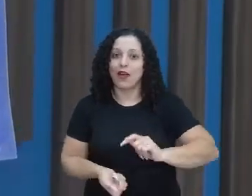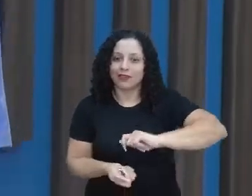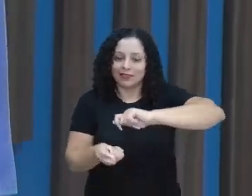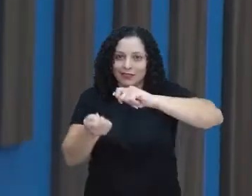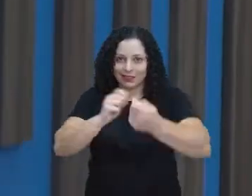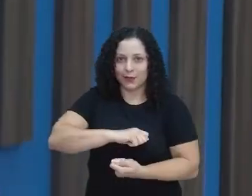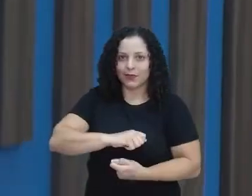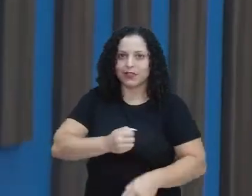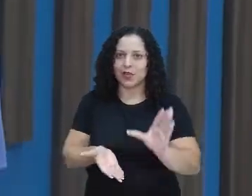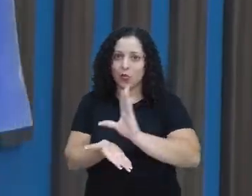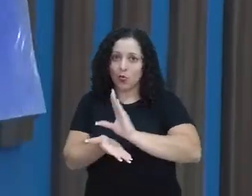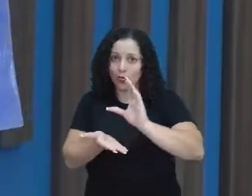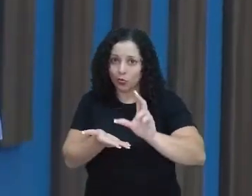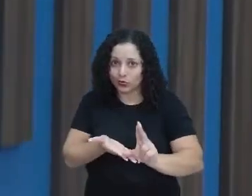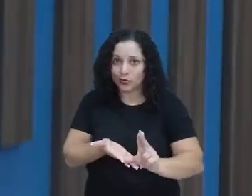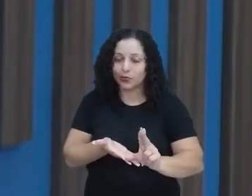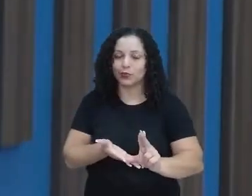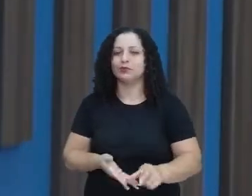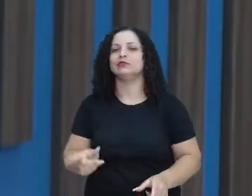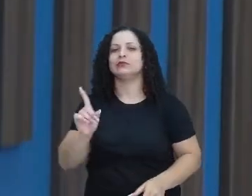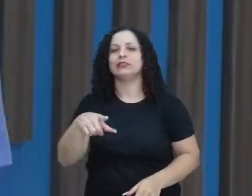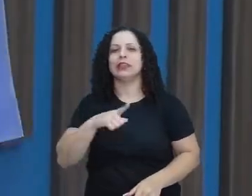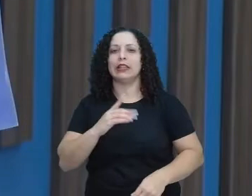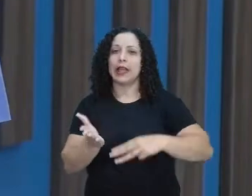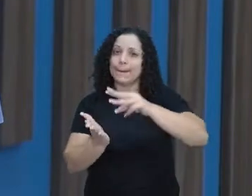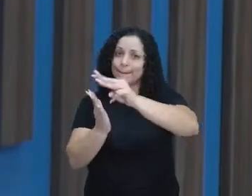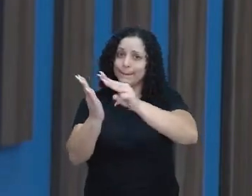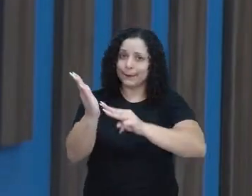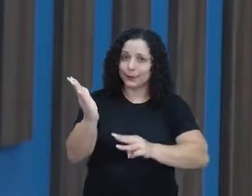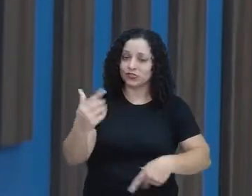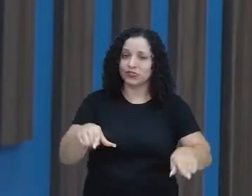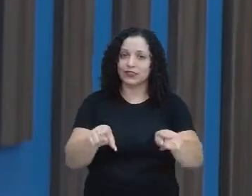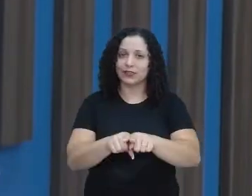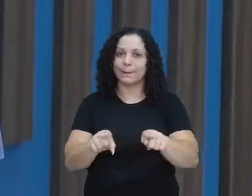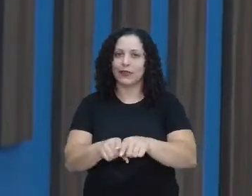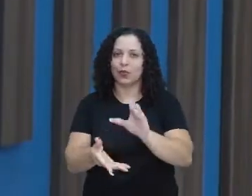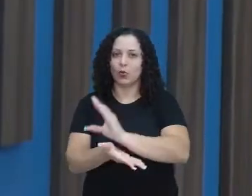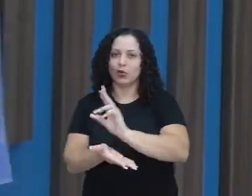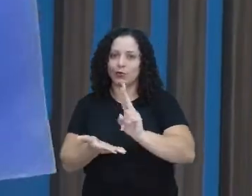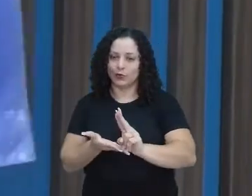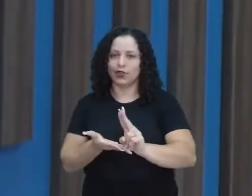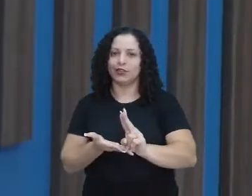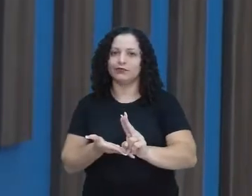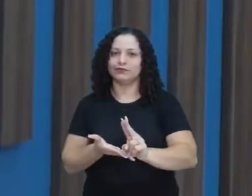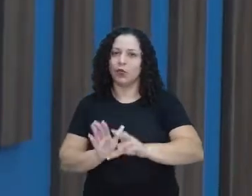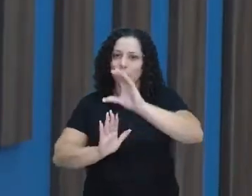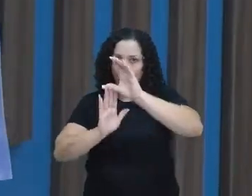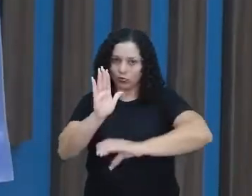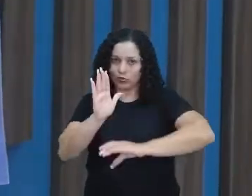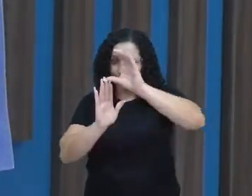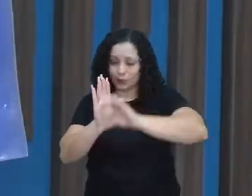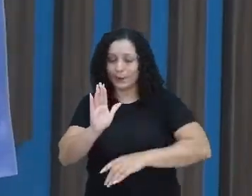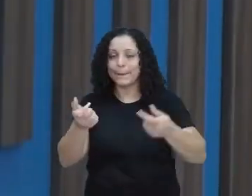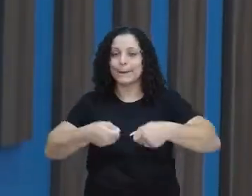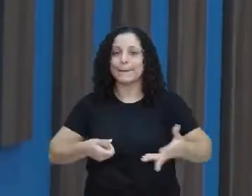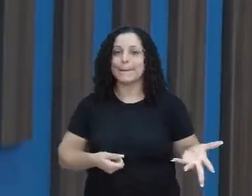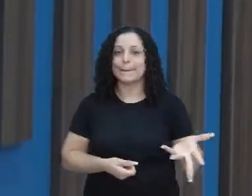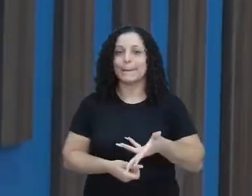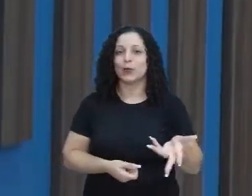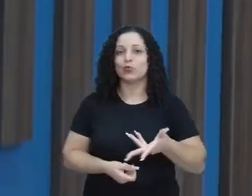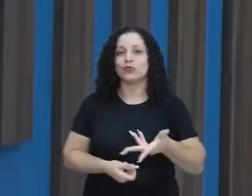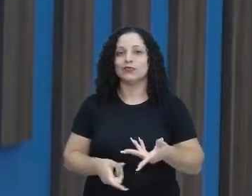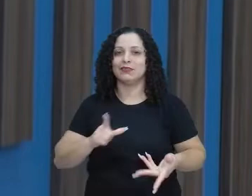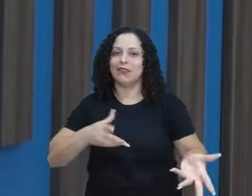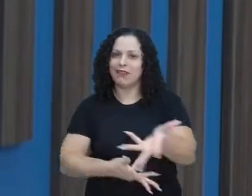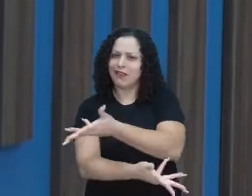adaptação e adequação. Adaptação metodológica e adequação curricular. Então, a gente precisa produzir materiais que estejam relacionados